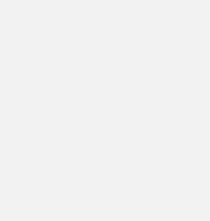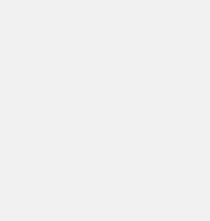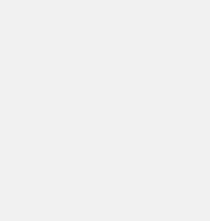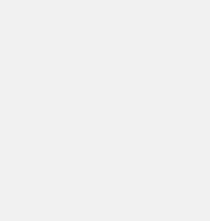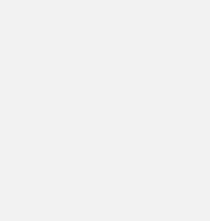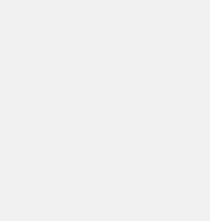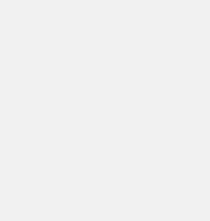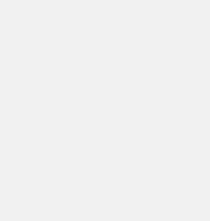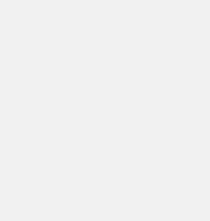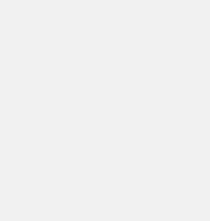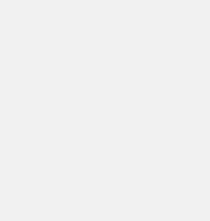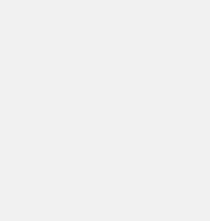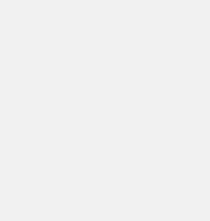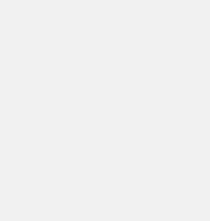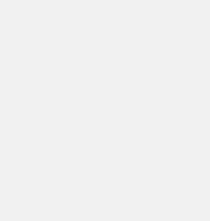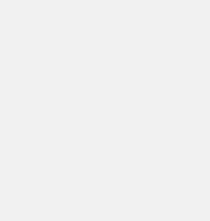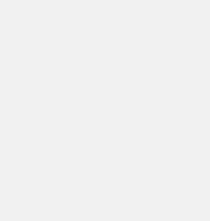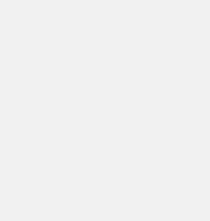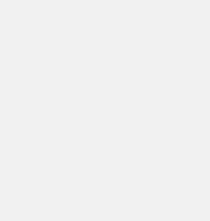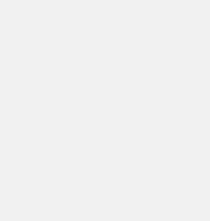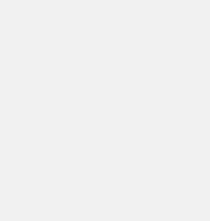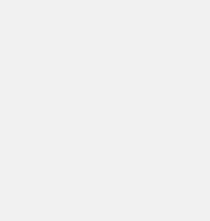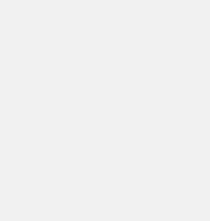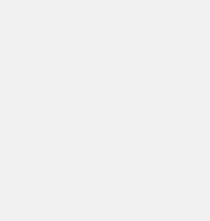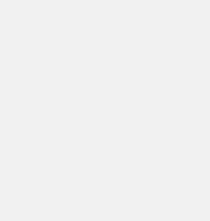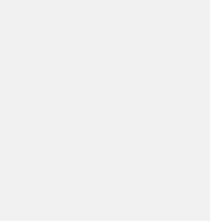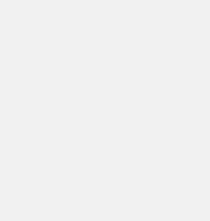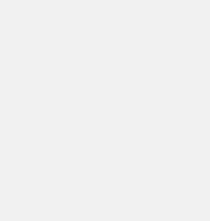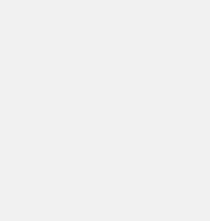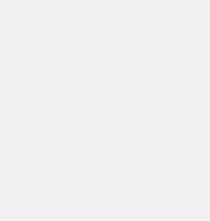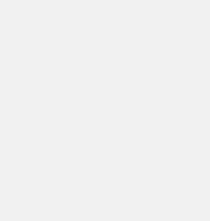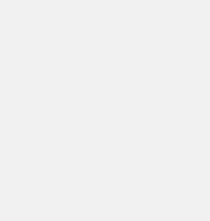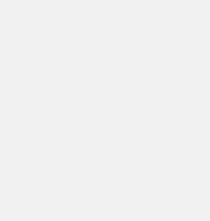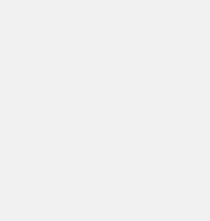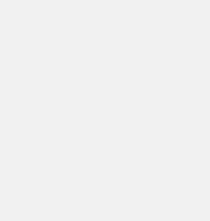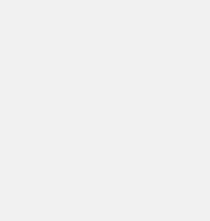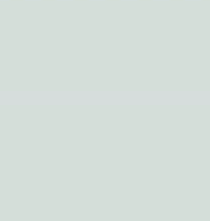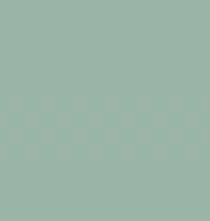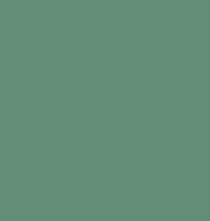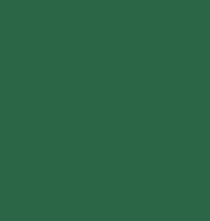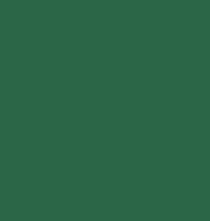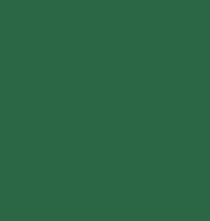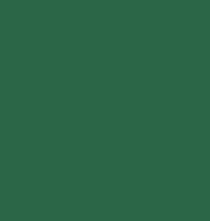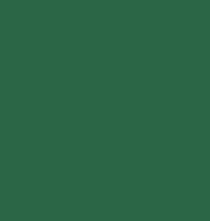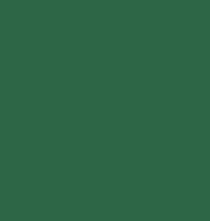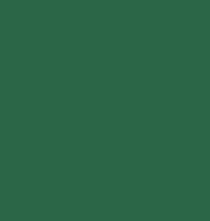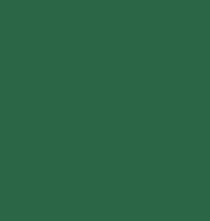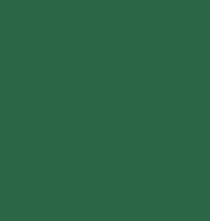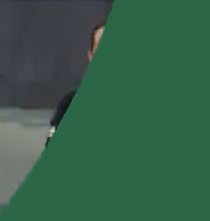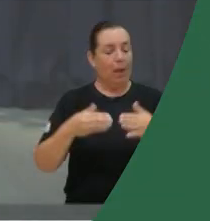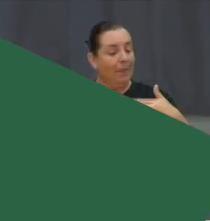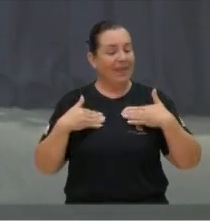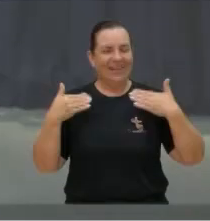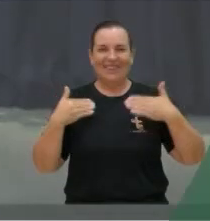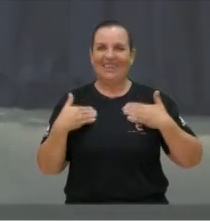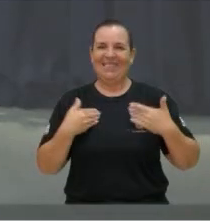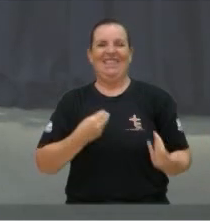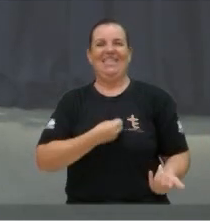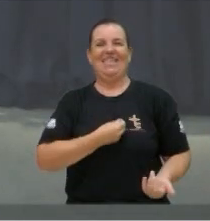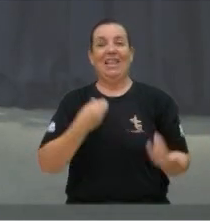Não perca mais nenhum vídeo da TV Evangelizar. Inscreva-se agora. É uma alegria estar aqui